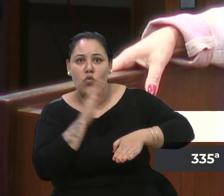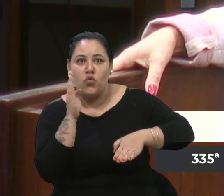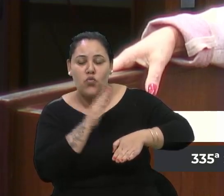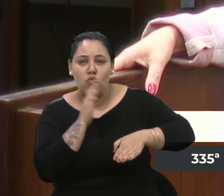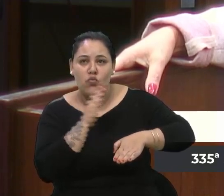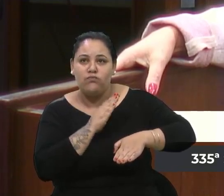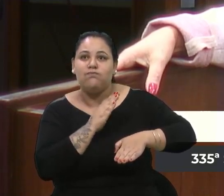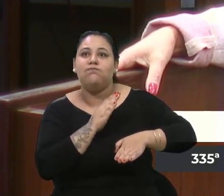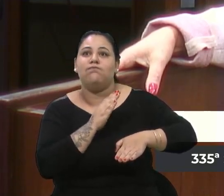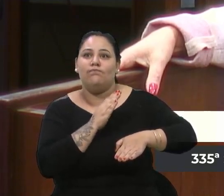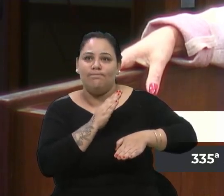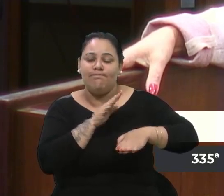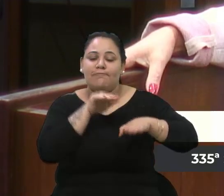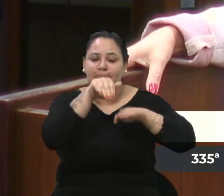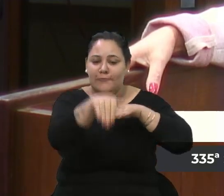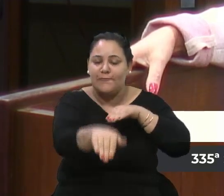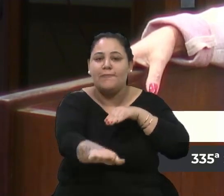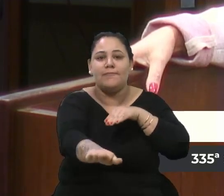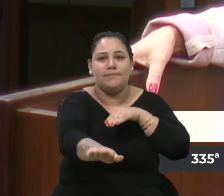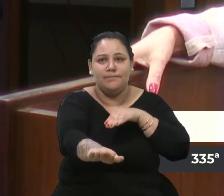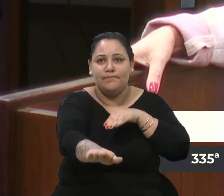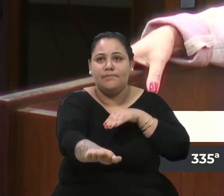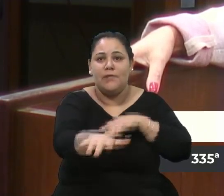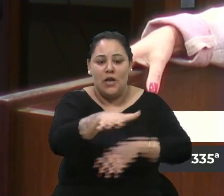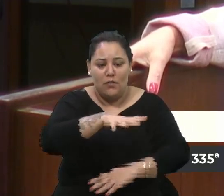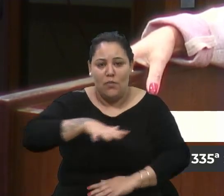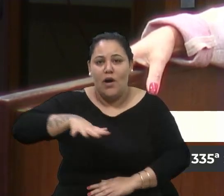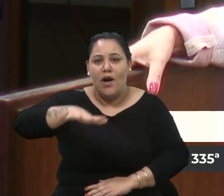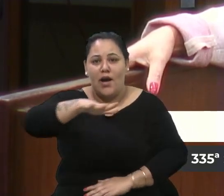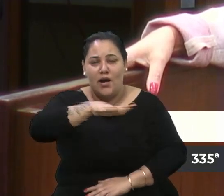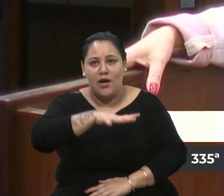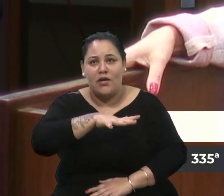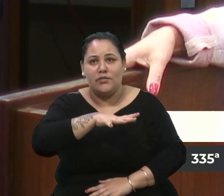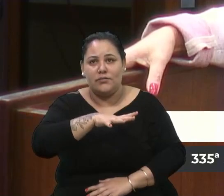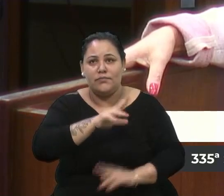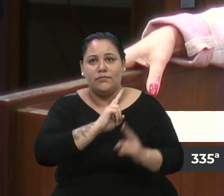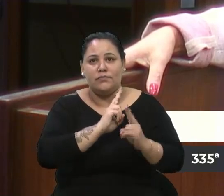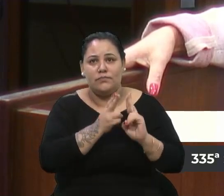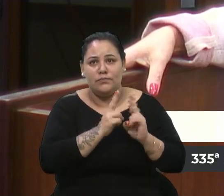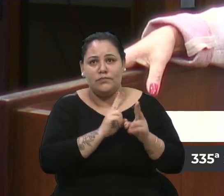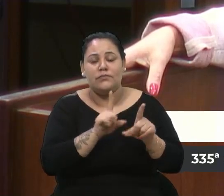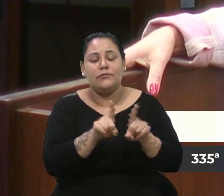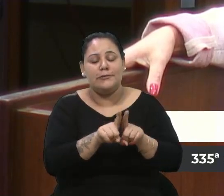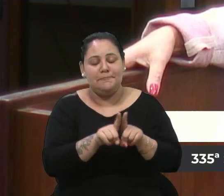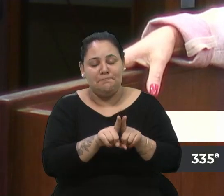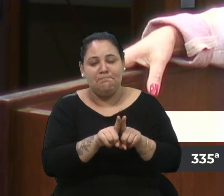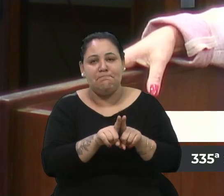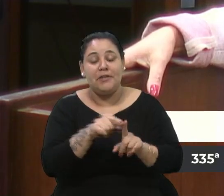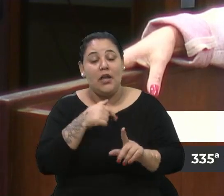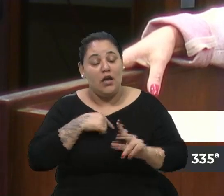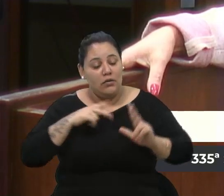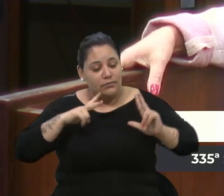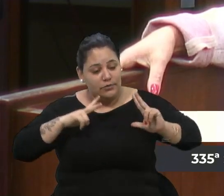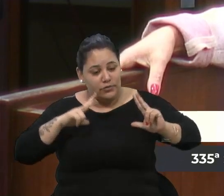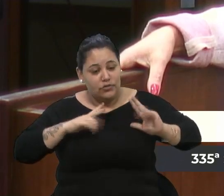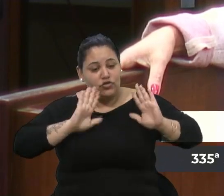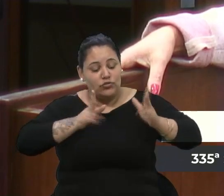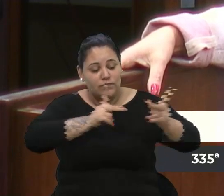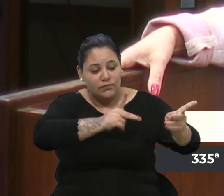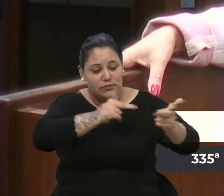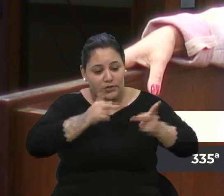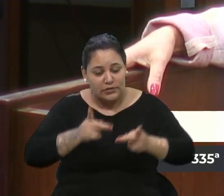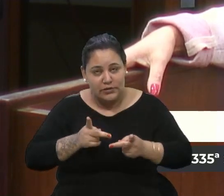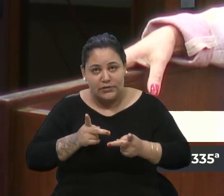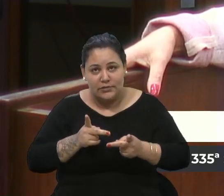hora nessa faixa ali, que é uma área urbana também. Então, eu, particularmente, já fui várias vezes